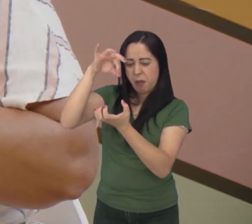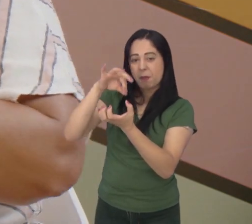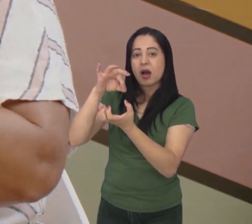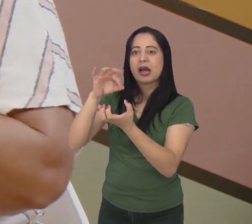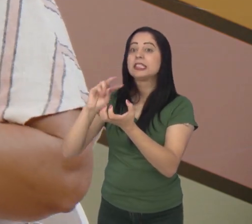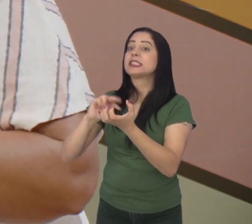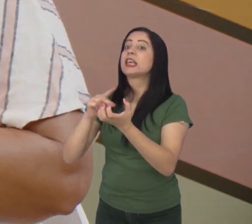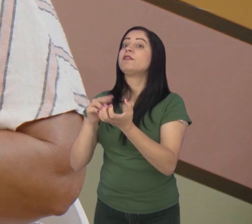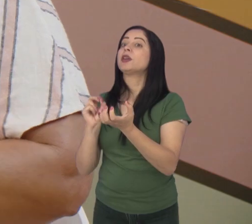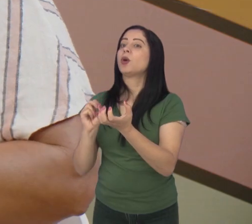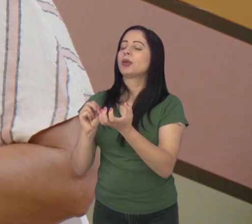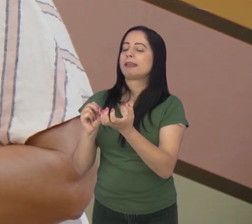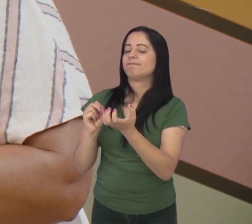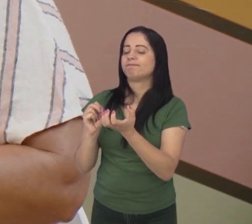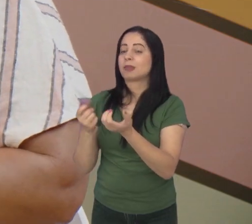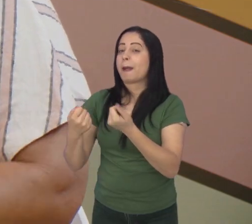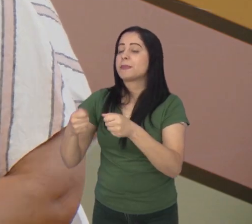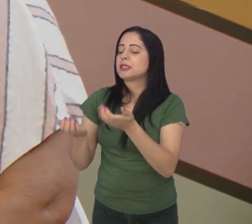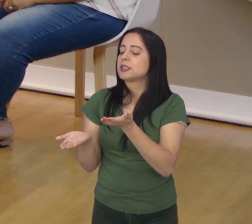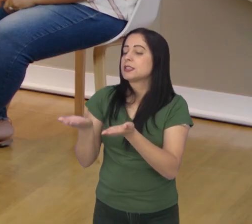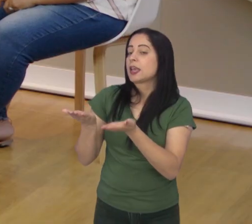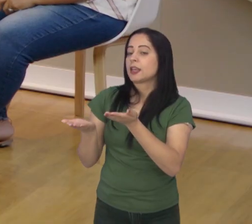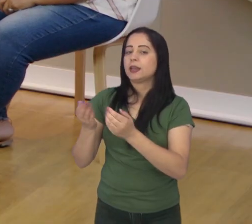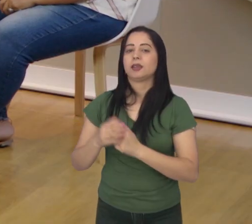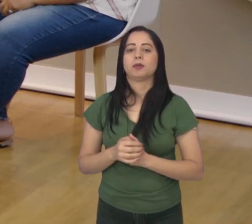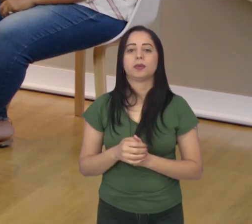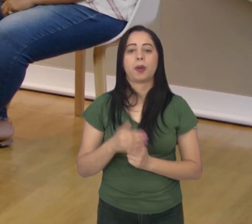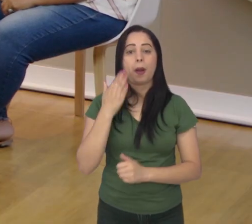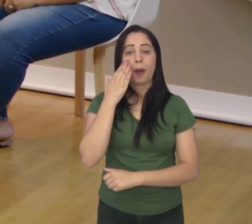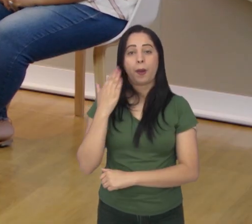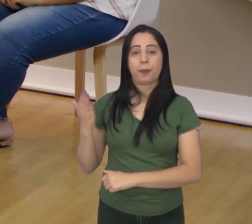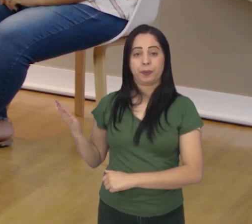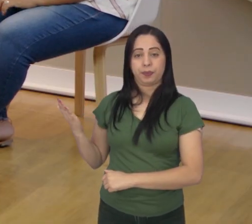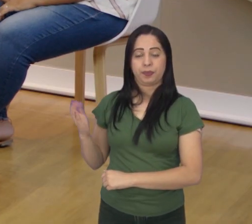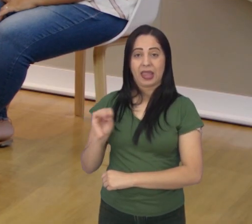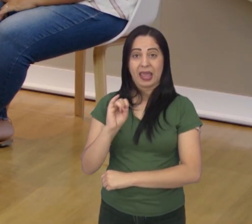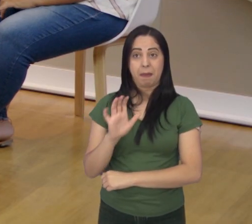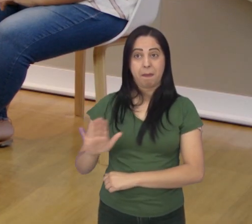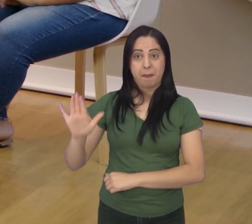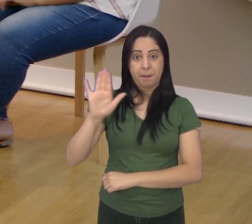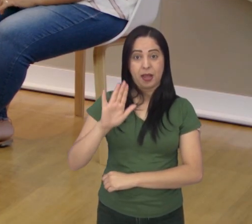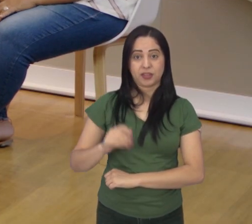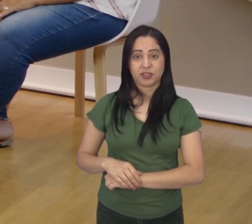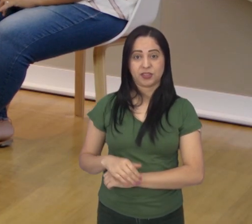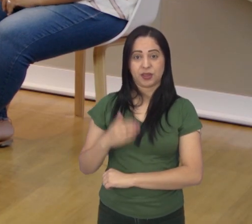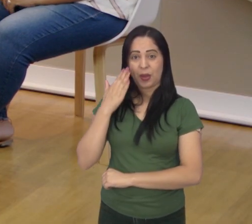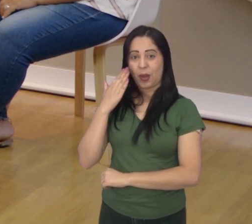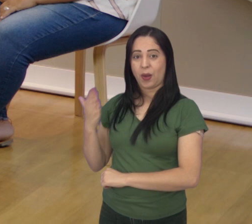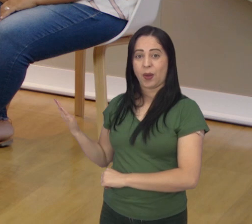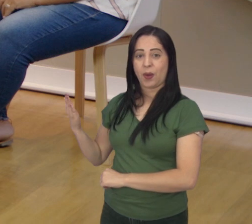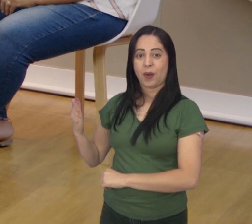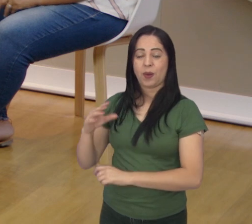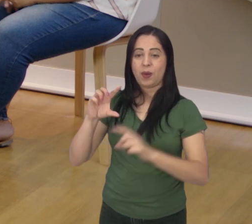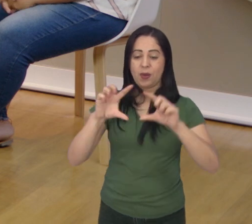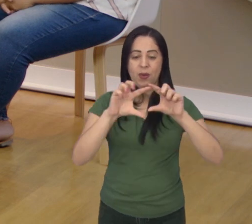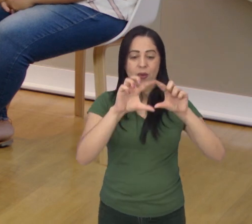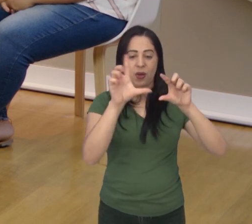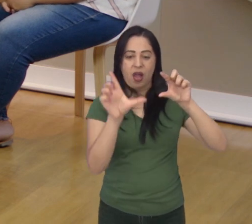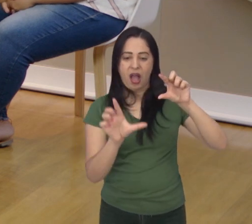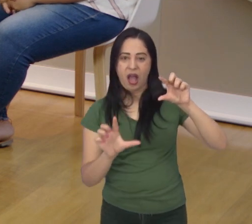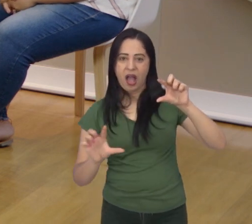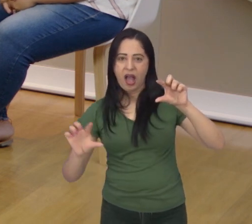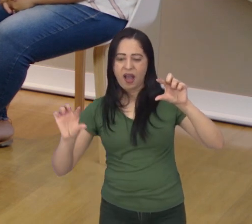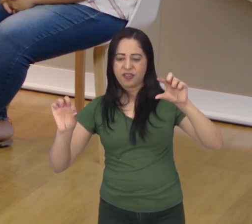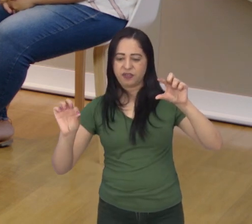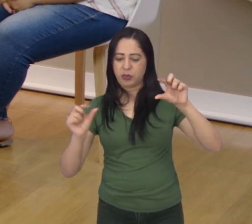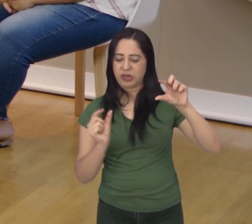algum desequilíbrio naquele vaso. Enquanto você fala, tem algumas imagens. Por favor, coloca aqui pra gente. Olha lá, ó, algumas pragas. Pode ir trocando, que